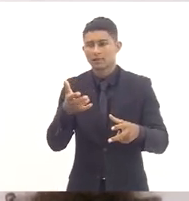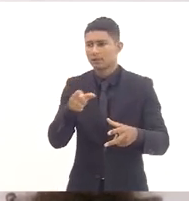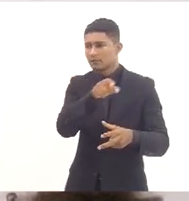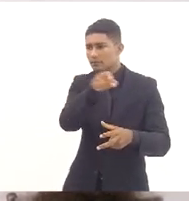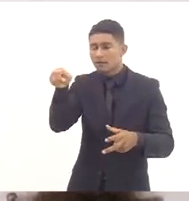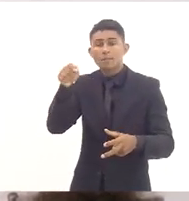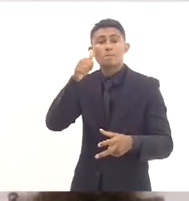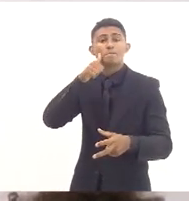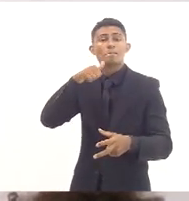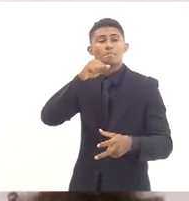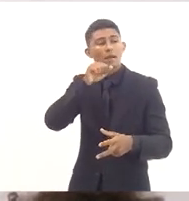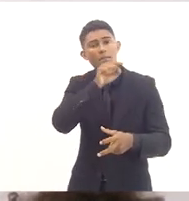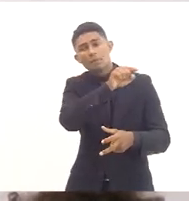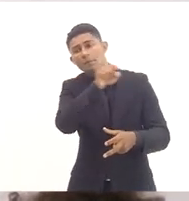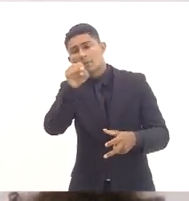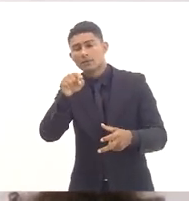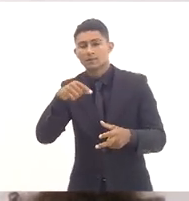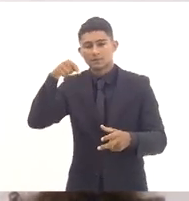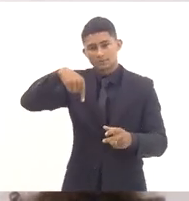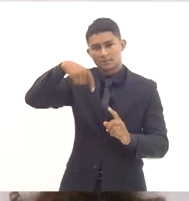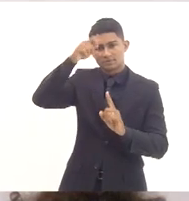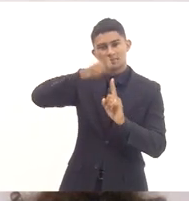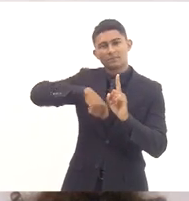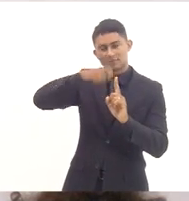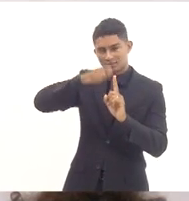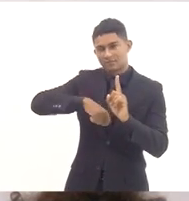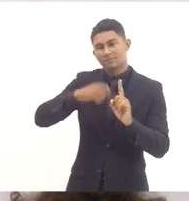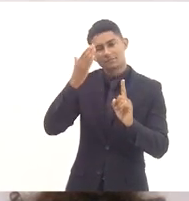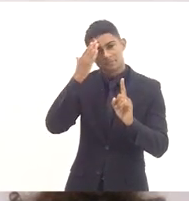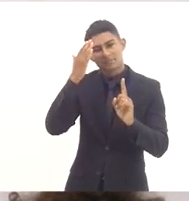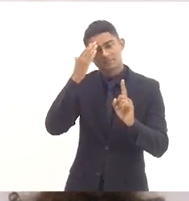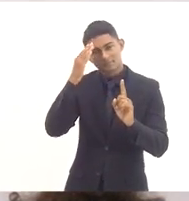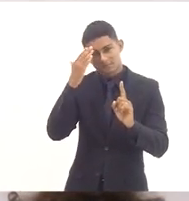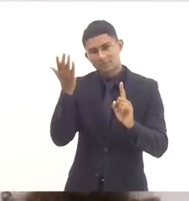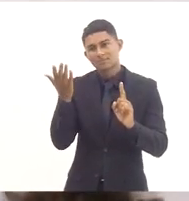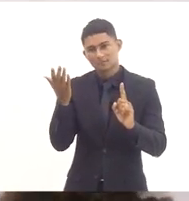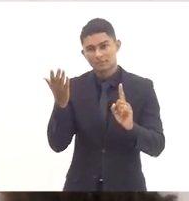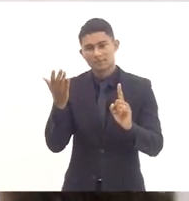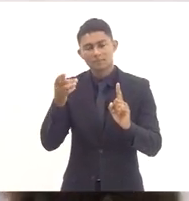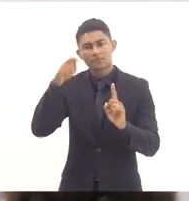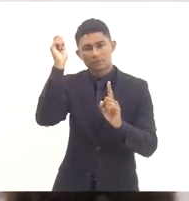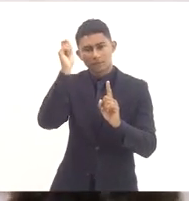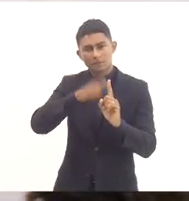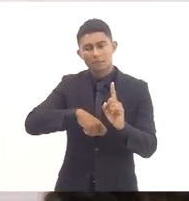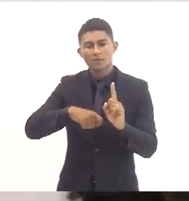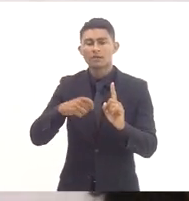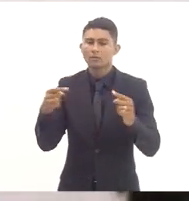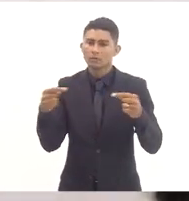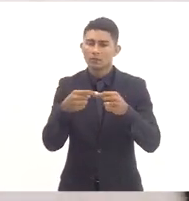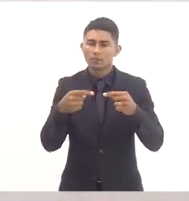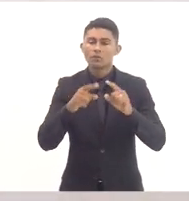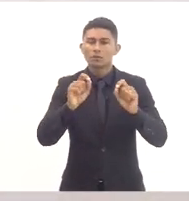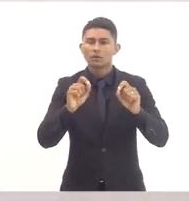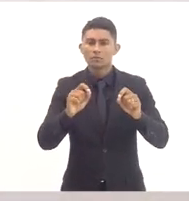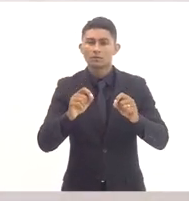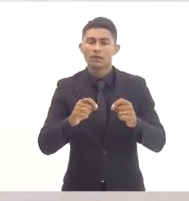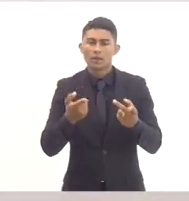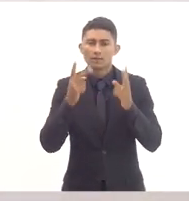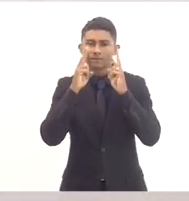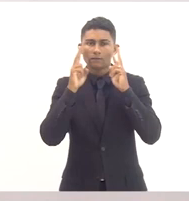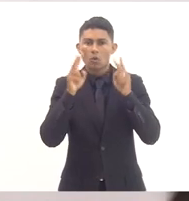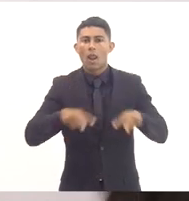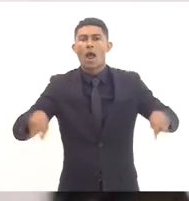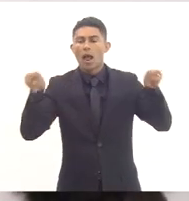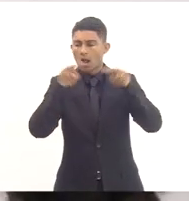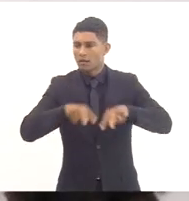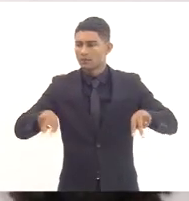com essas manchas principalmente esse nesse meio é que é um mês a mais acentuado é mais Voltaram para a questão da política e da do olhar